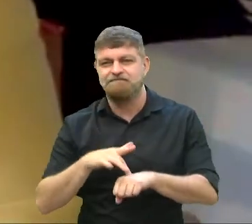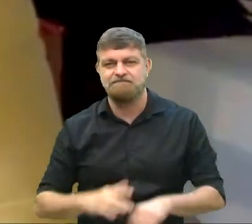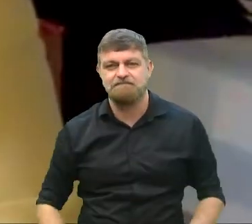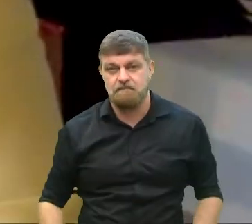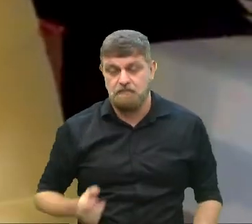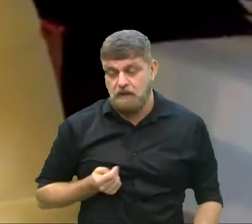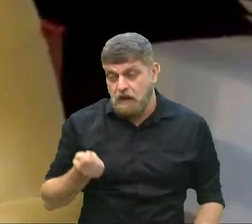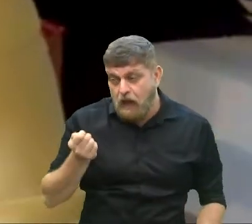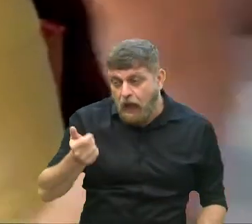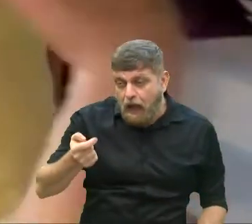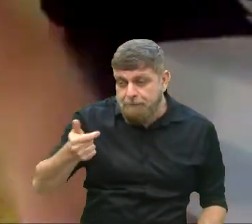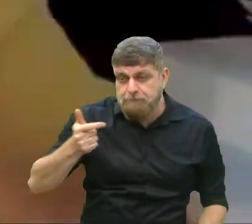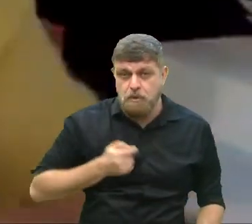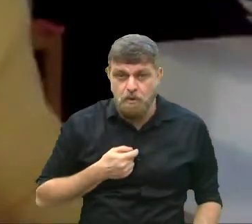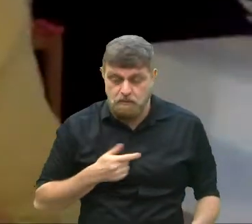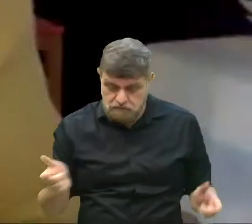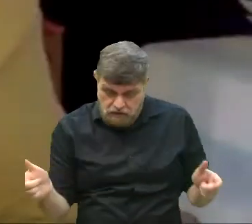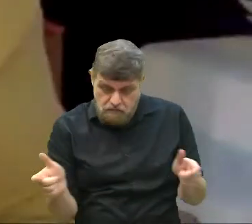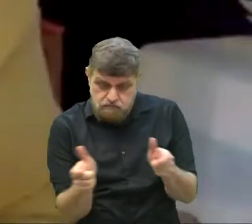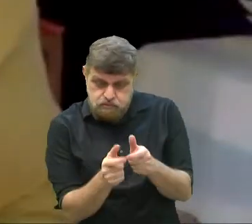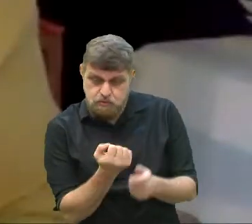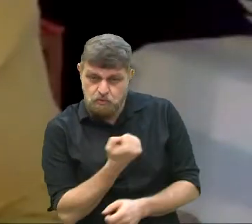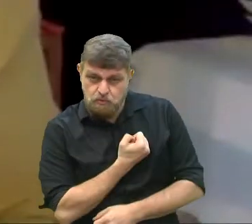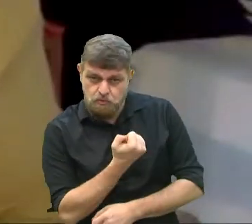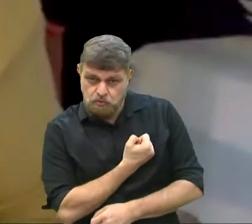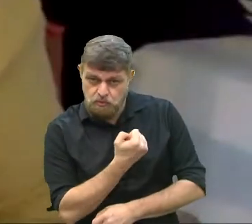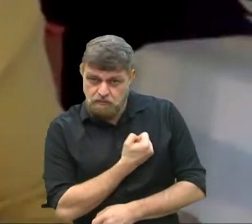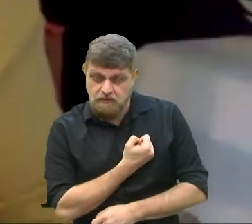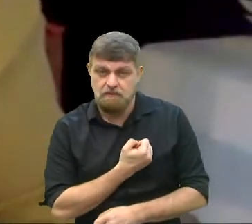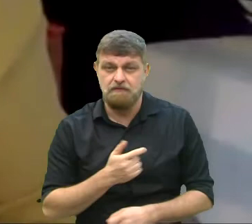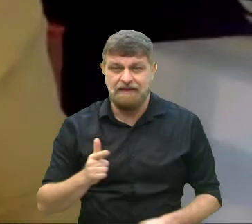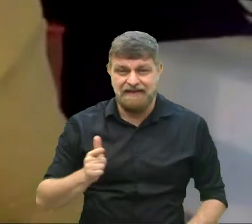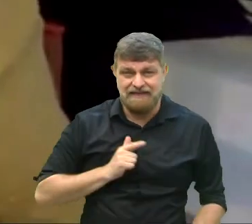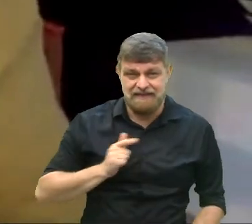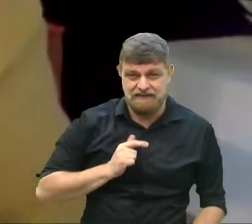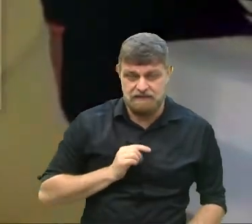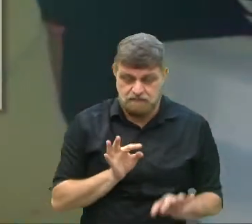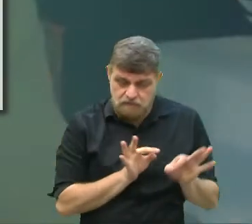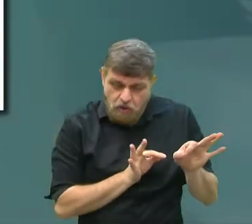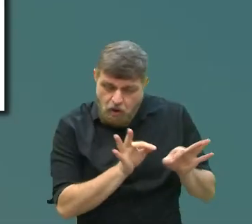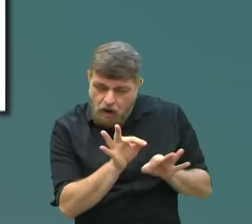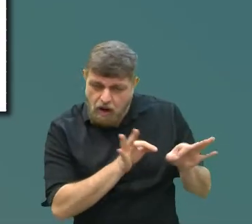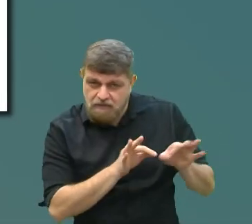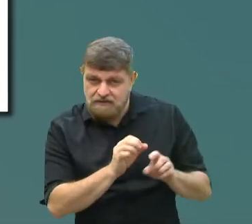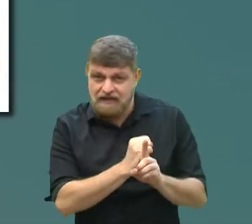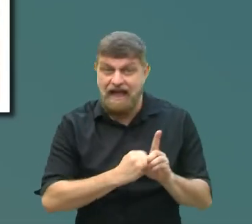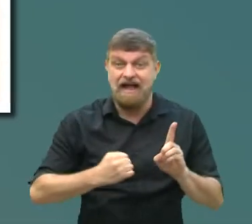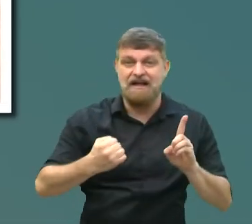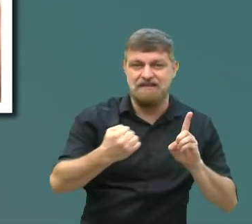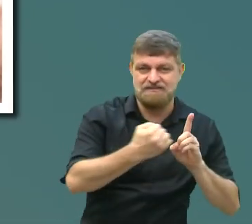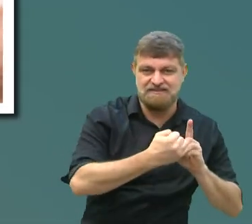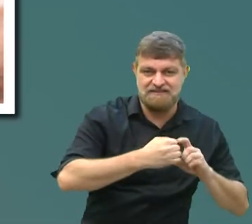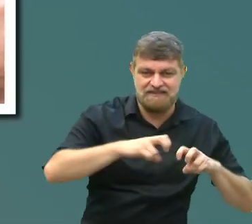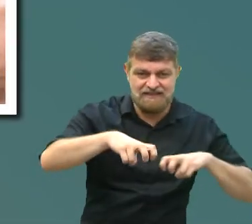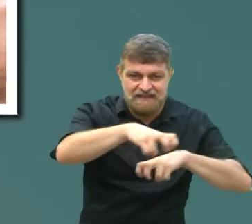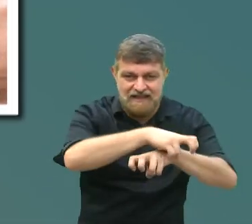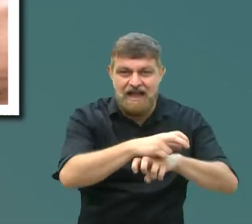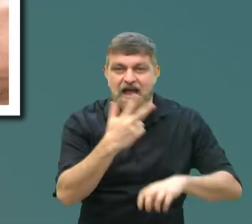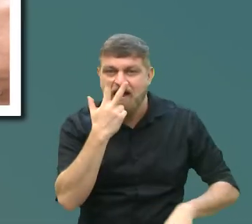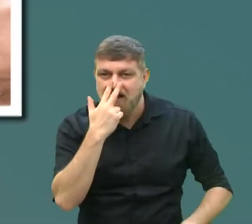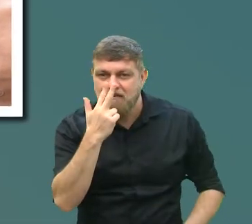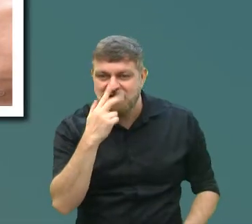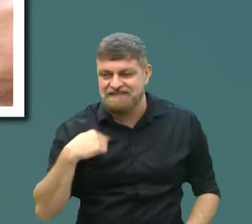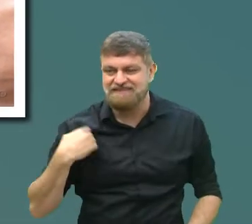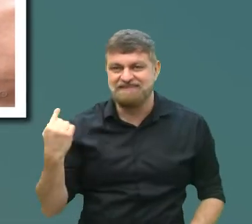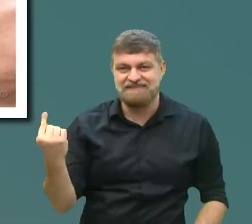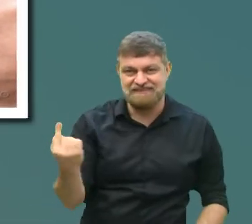animal pouco abundante, um animal muito de uma organização social muito parecida com